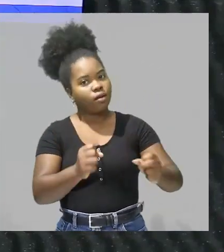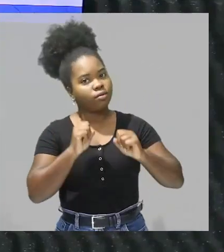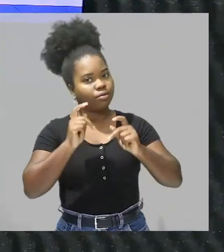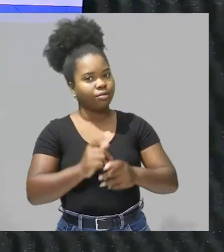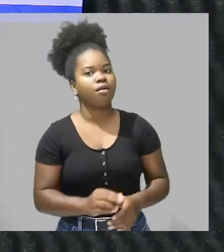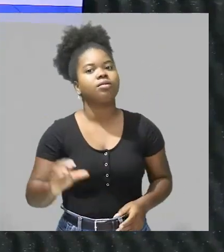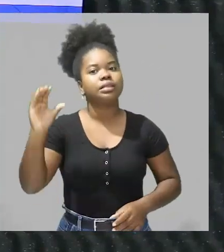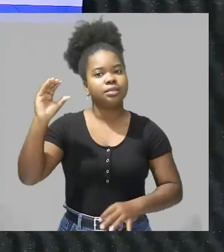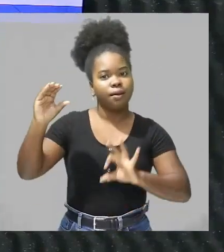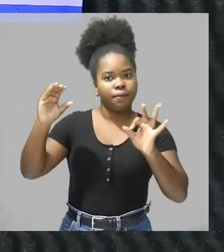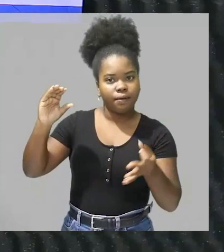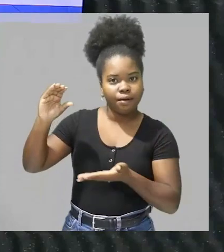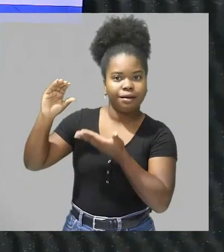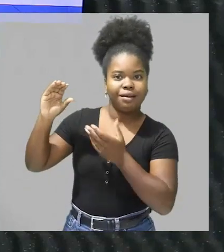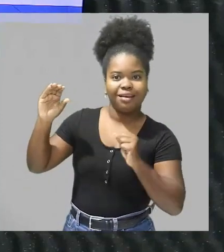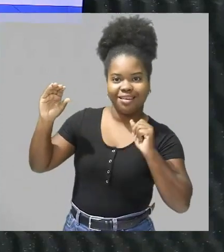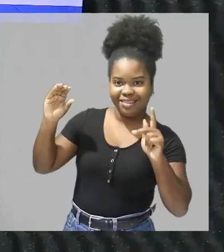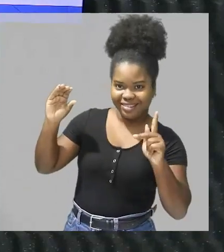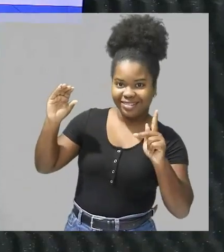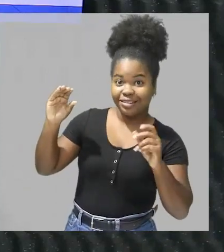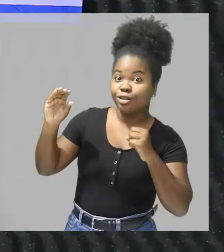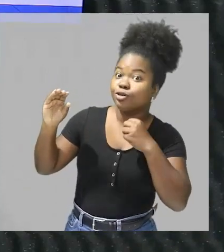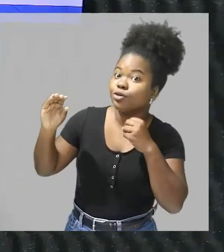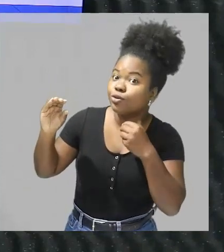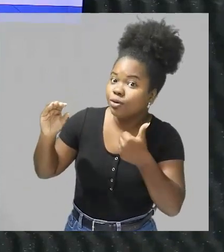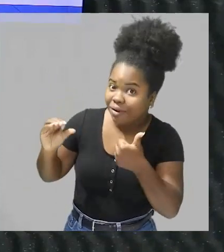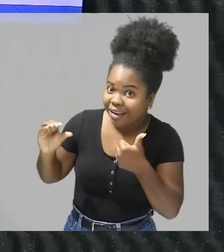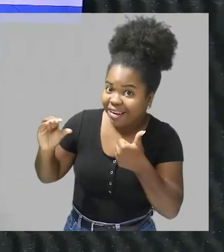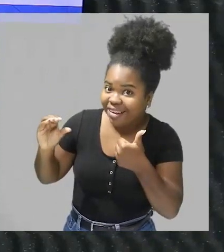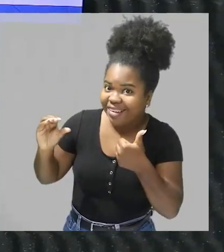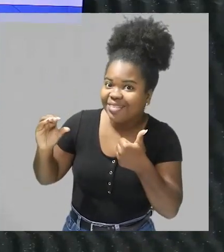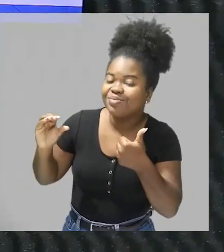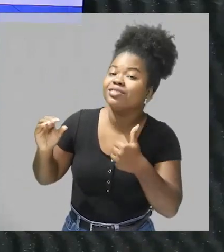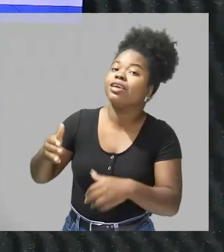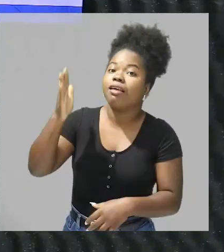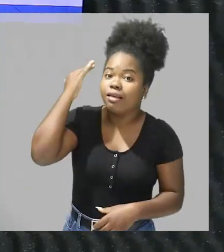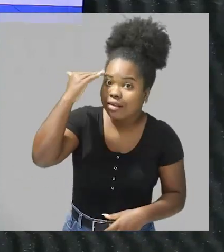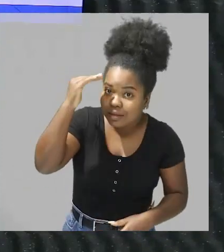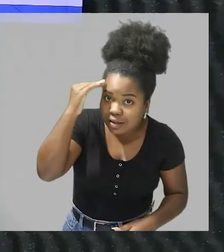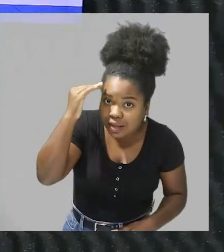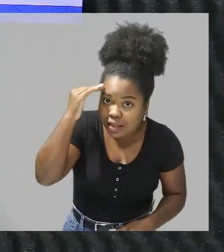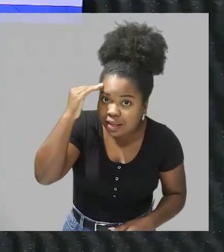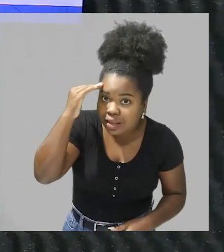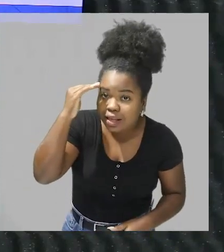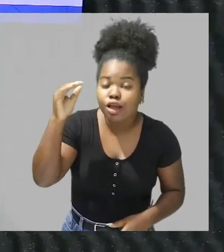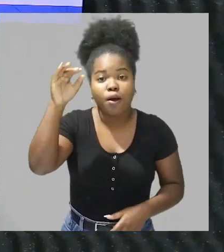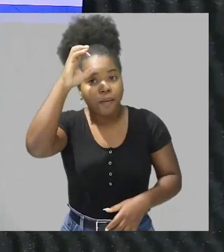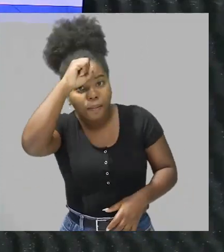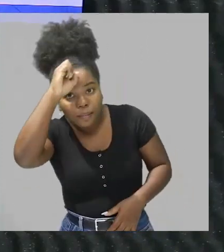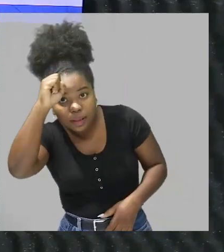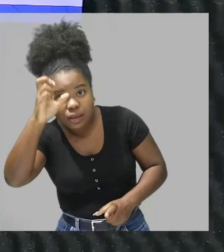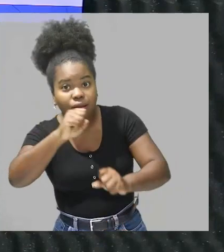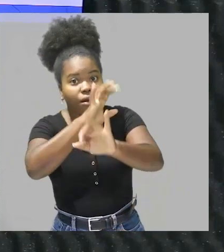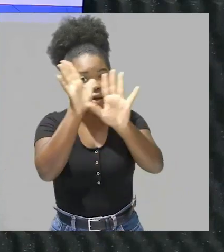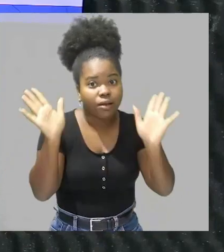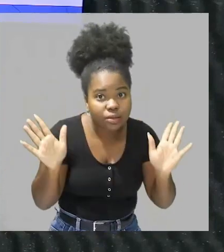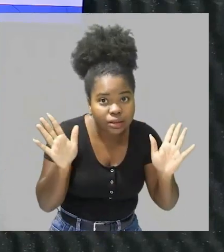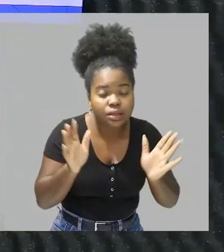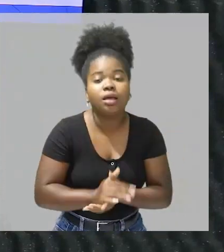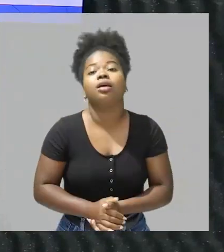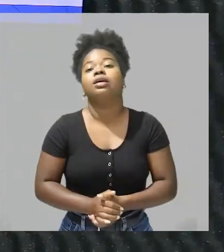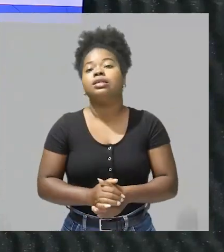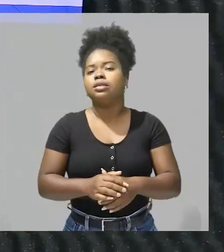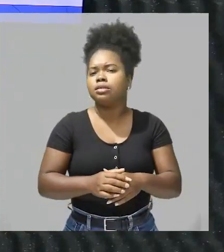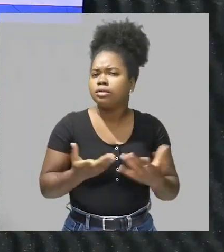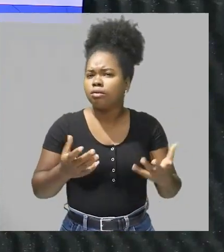letra C ok tudo bem até agora turminha estão compreendendo então mais uma vez atenção as